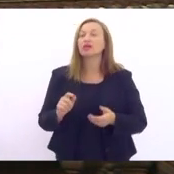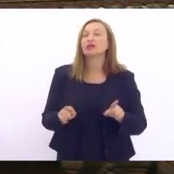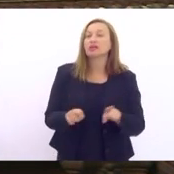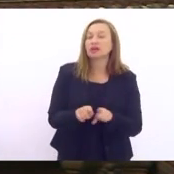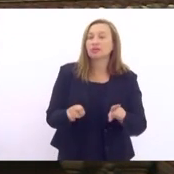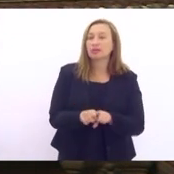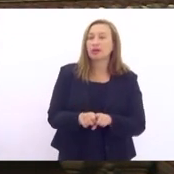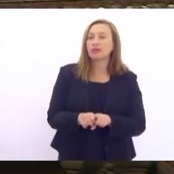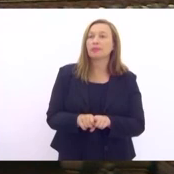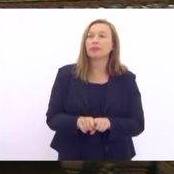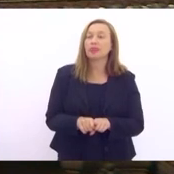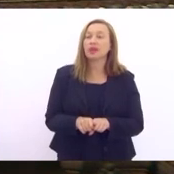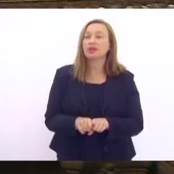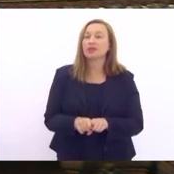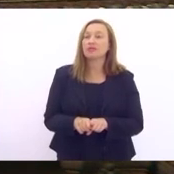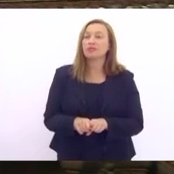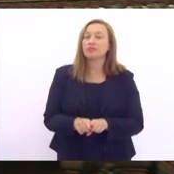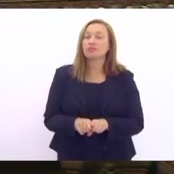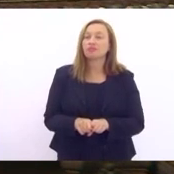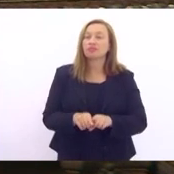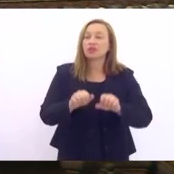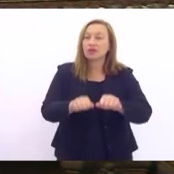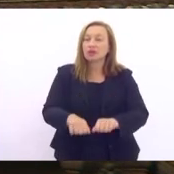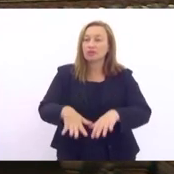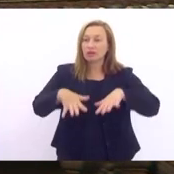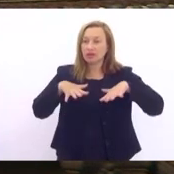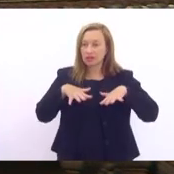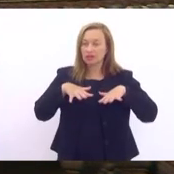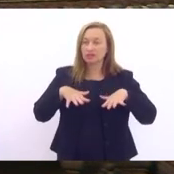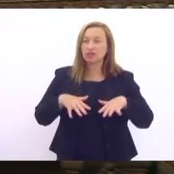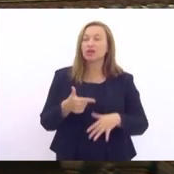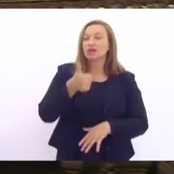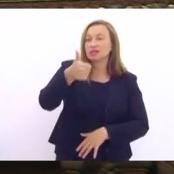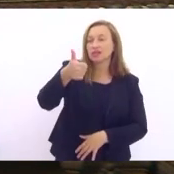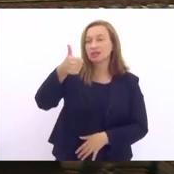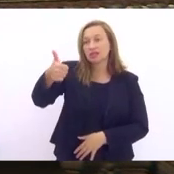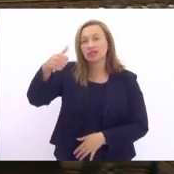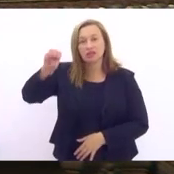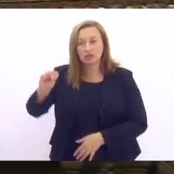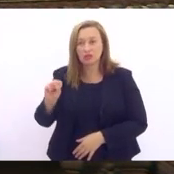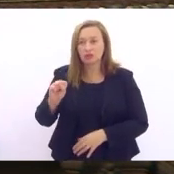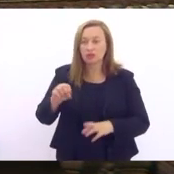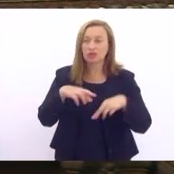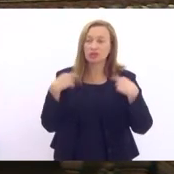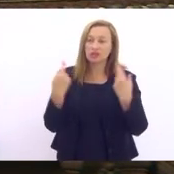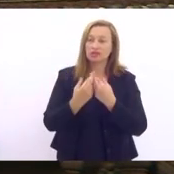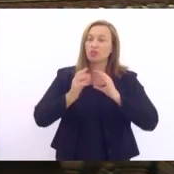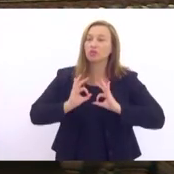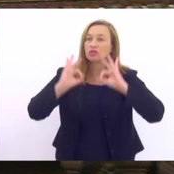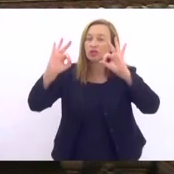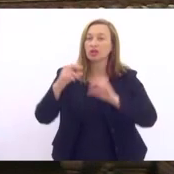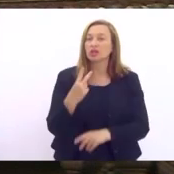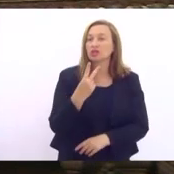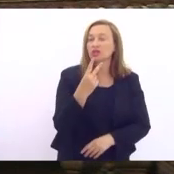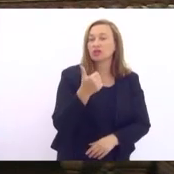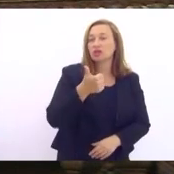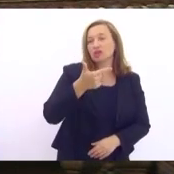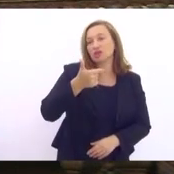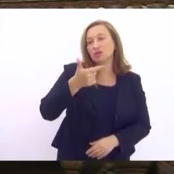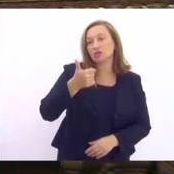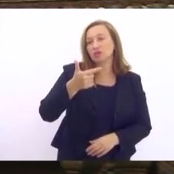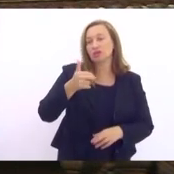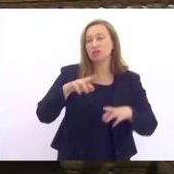em plenário, ocorreram 118 sessões ordinárias e 12 sessões